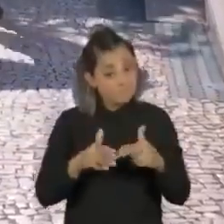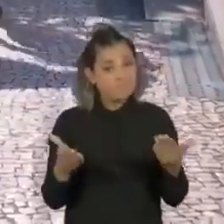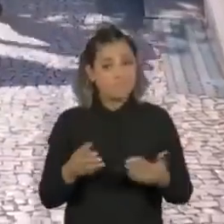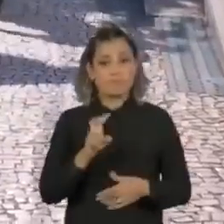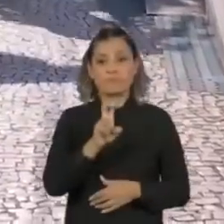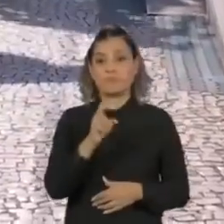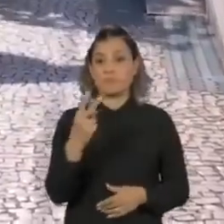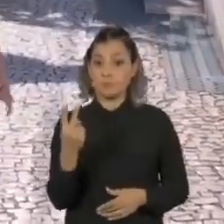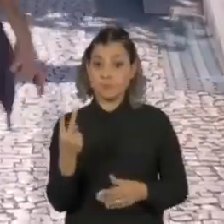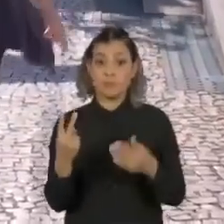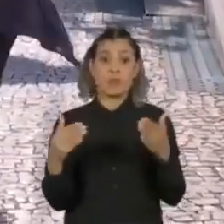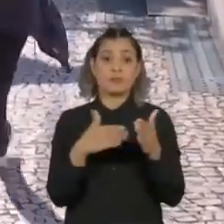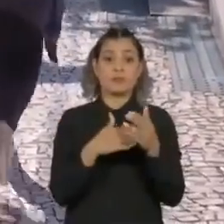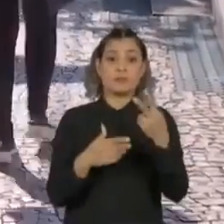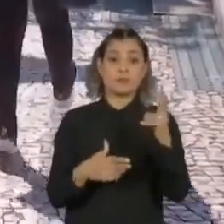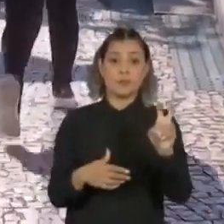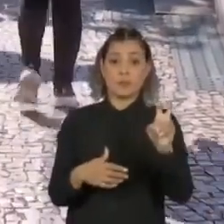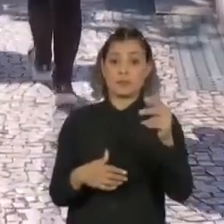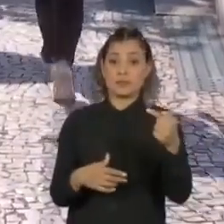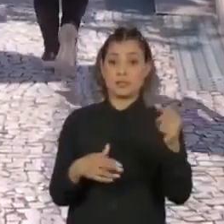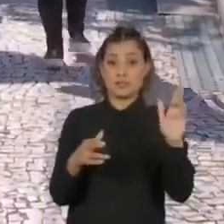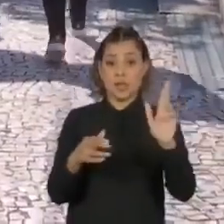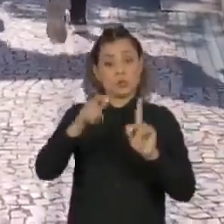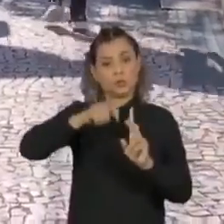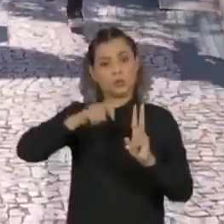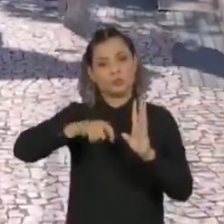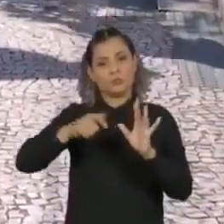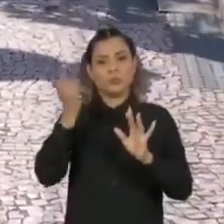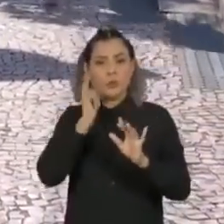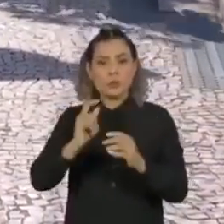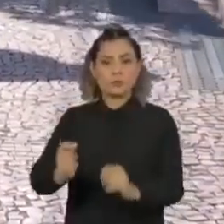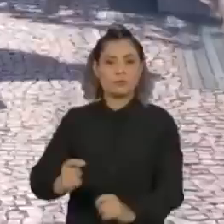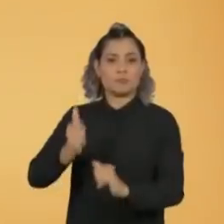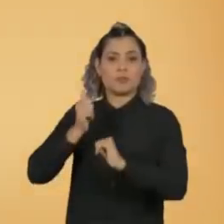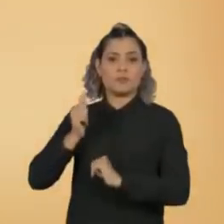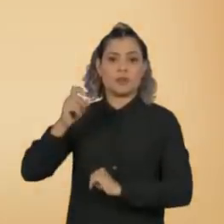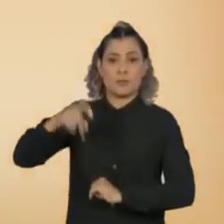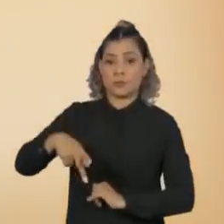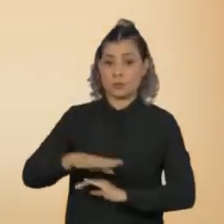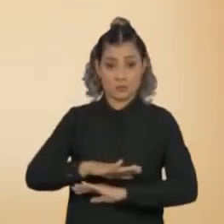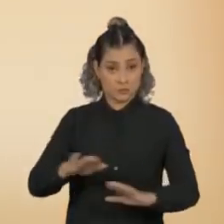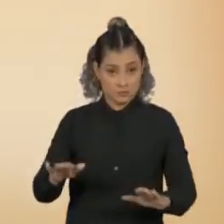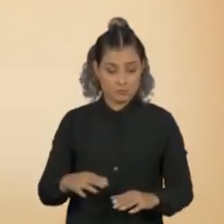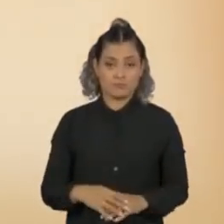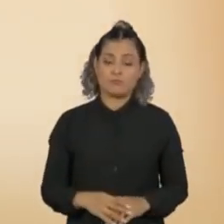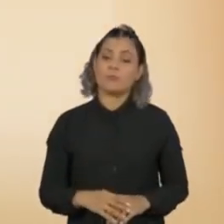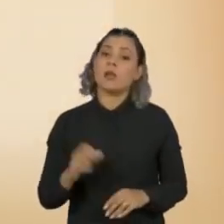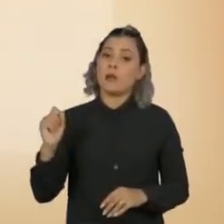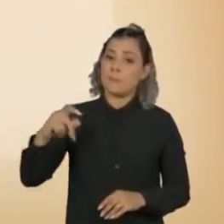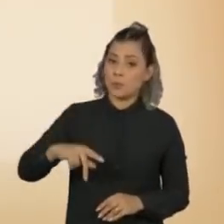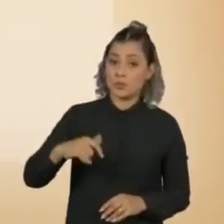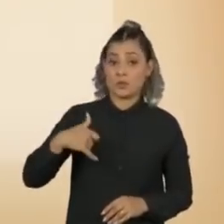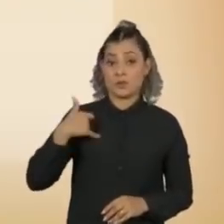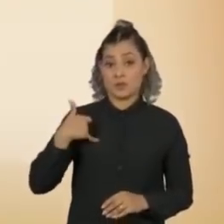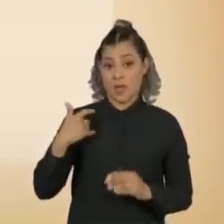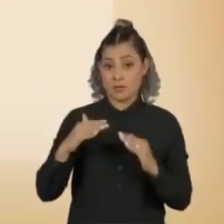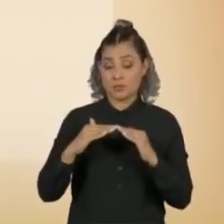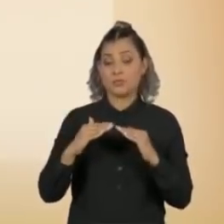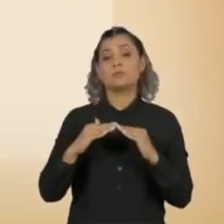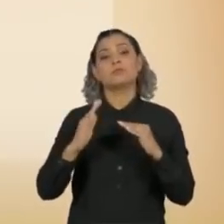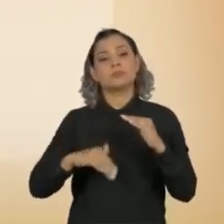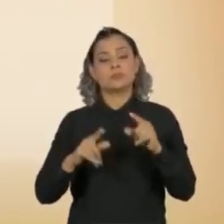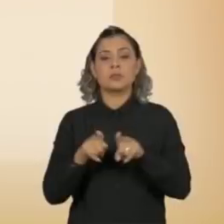a R$ 57 por mês para ter alguns benefícios previdenciários, como direito à aposentadoria por idade, por